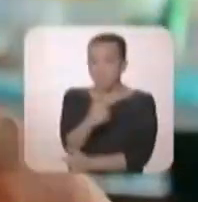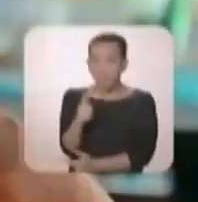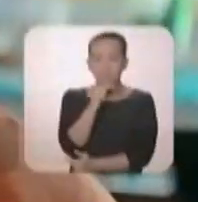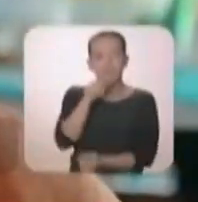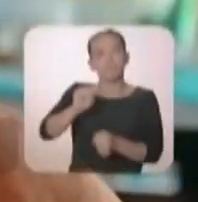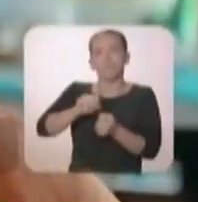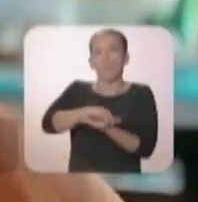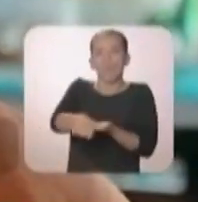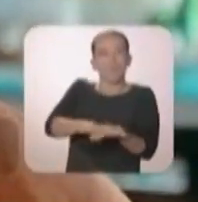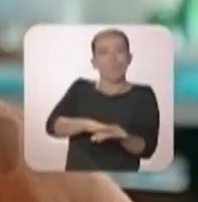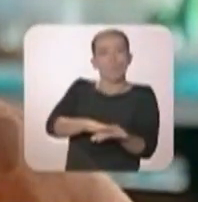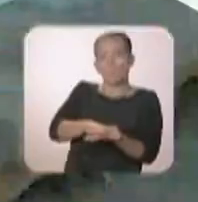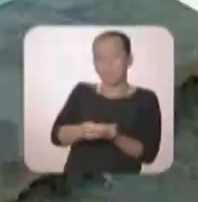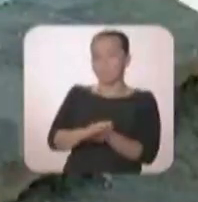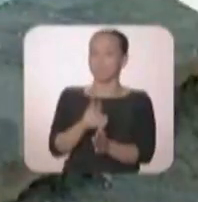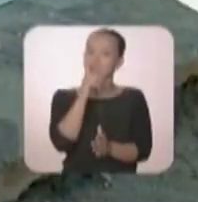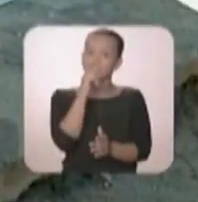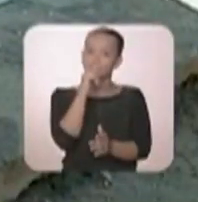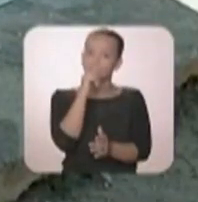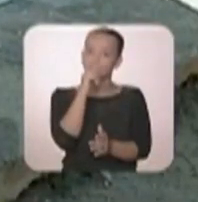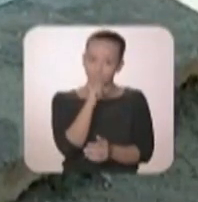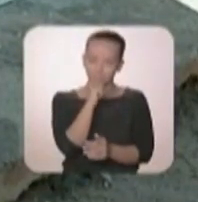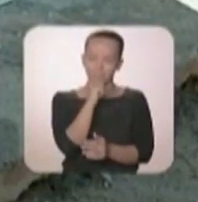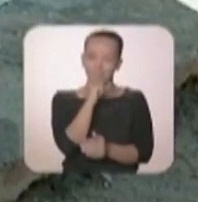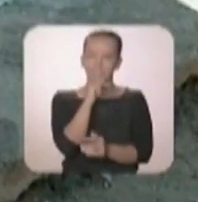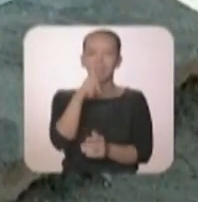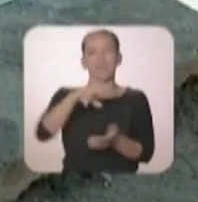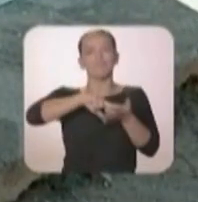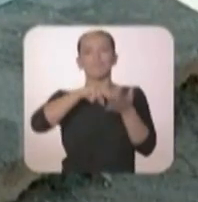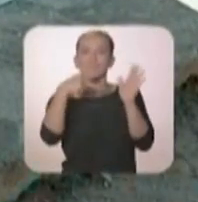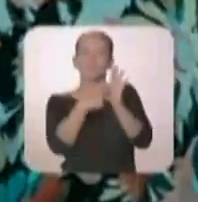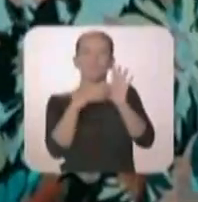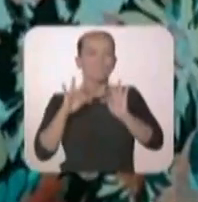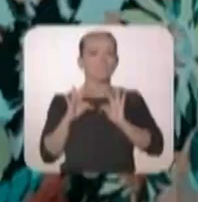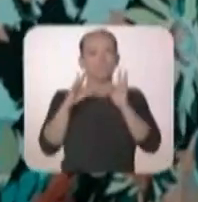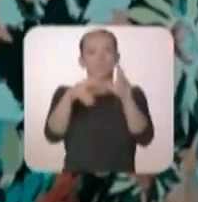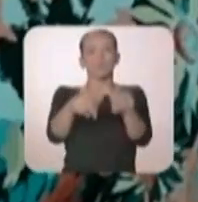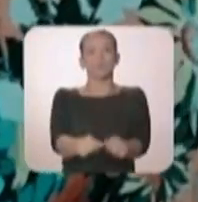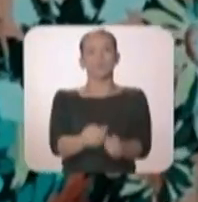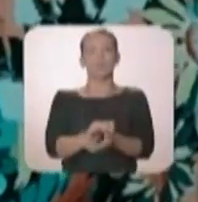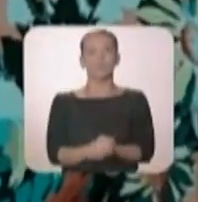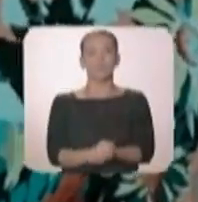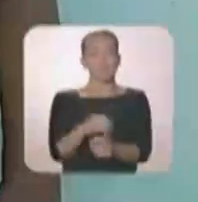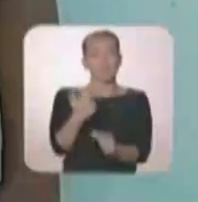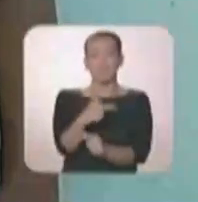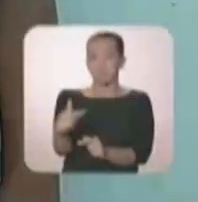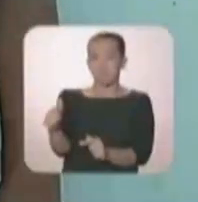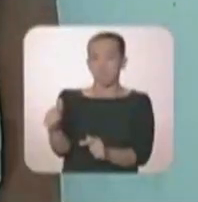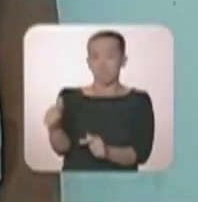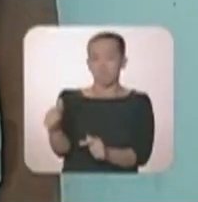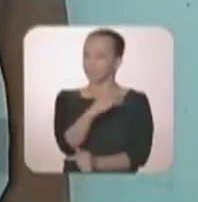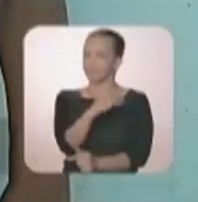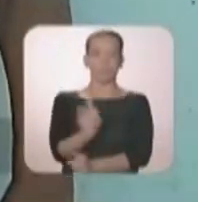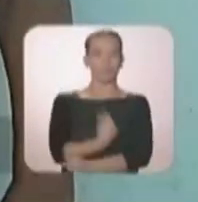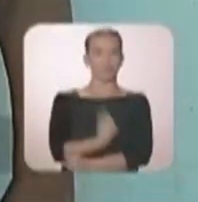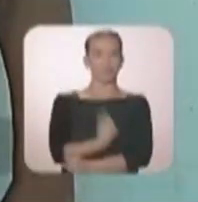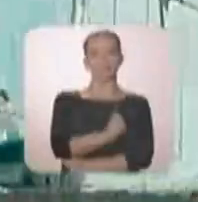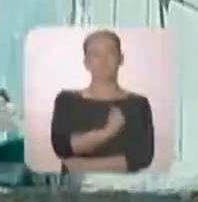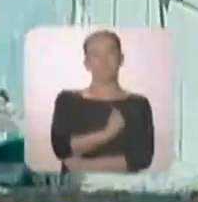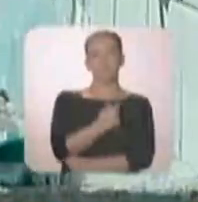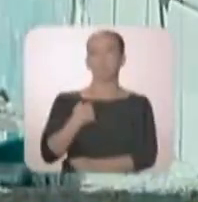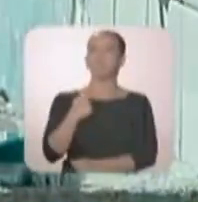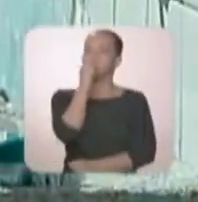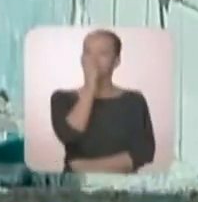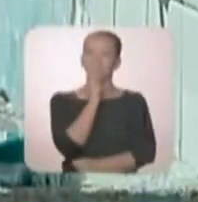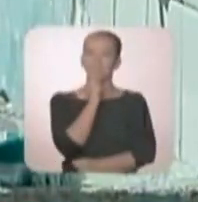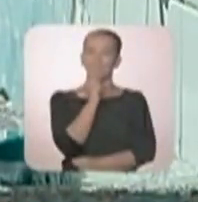a água você não faz nada. Água significa tudo, porque sem água não há vida. Passei